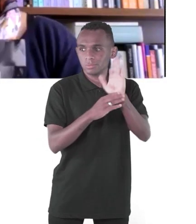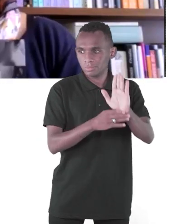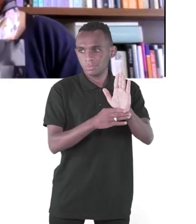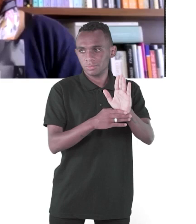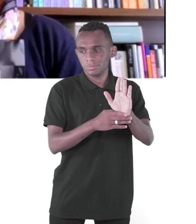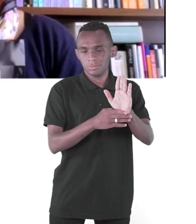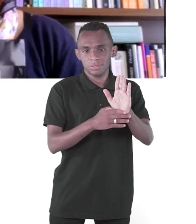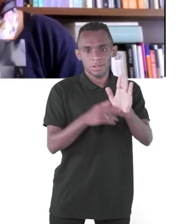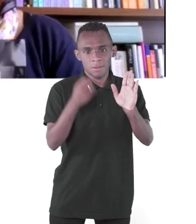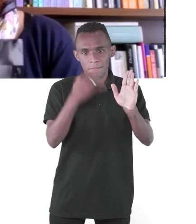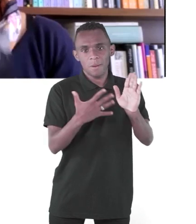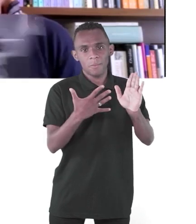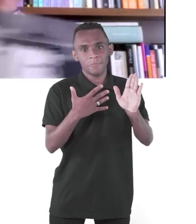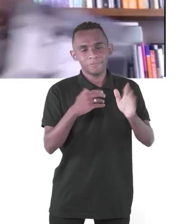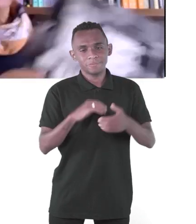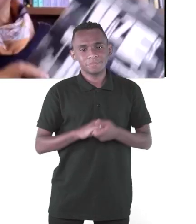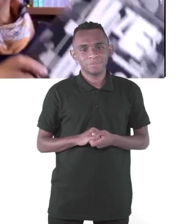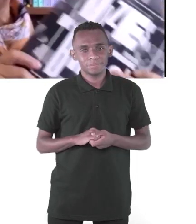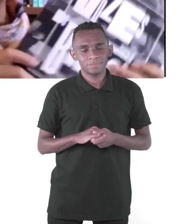Opa.